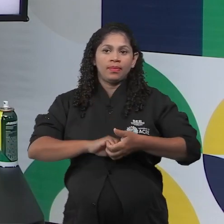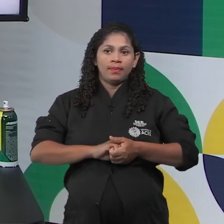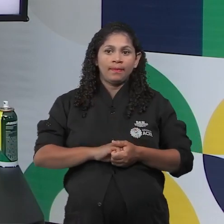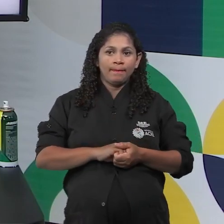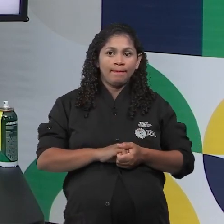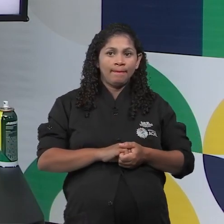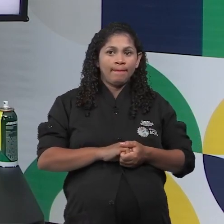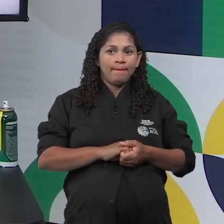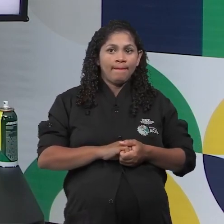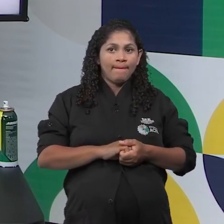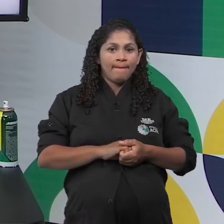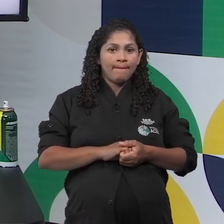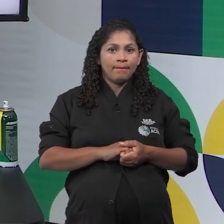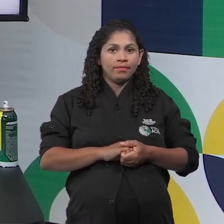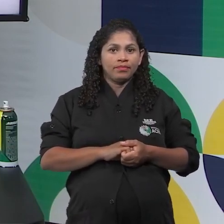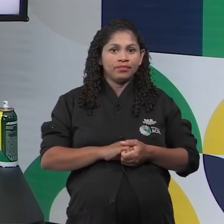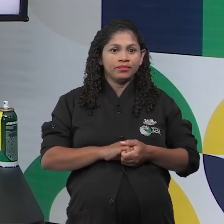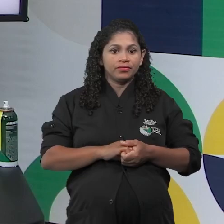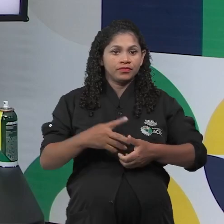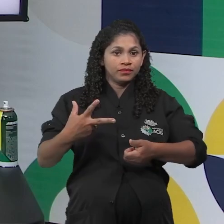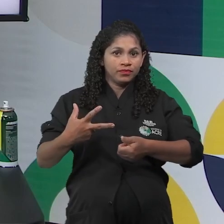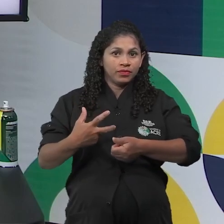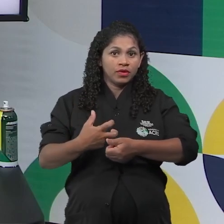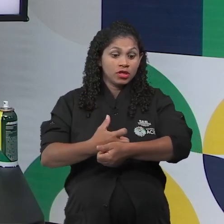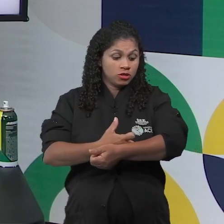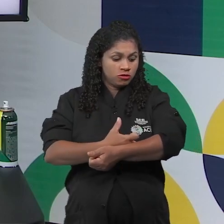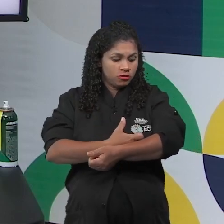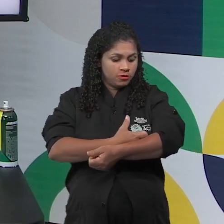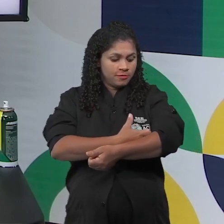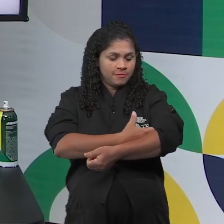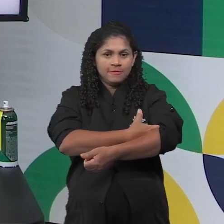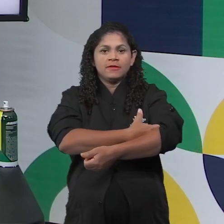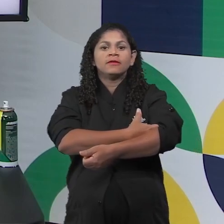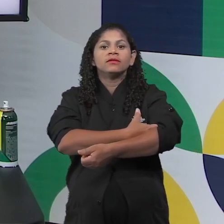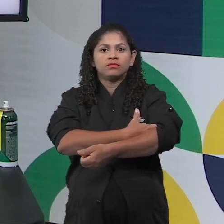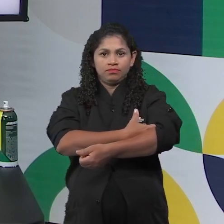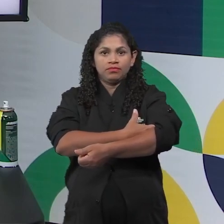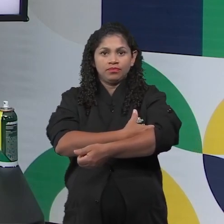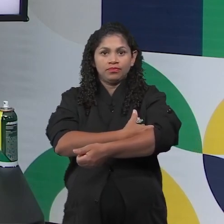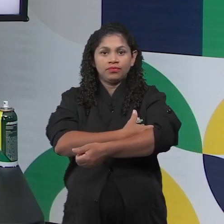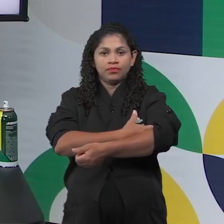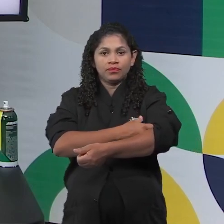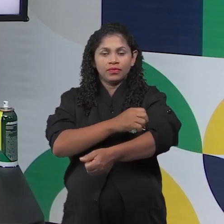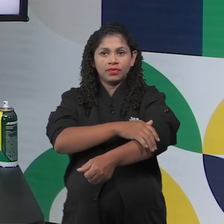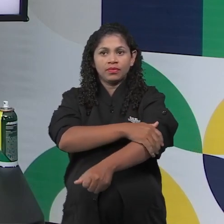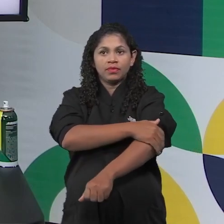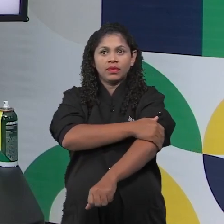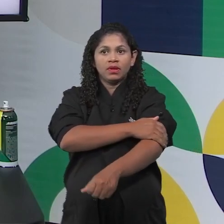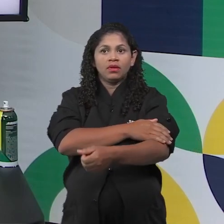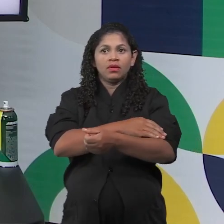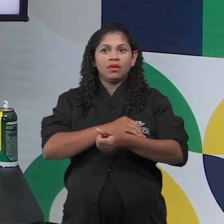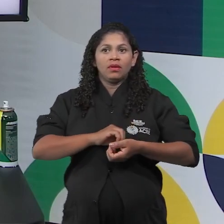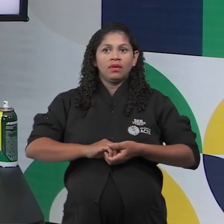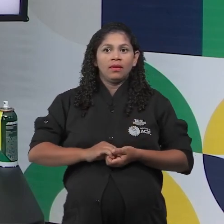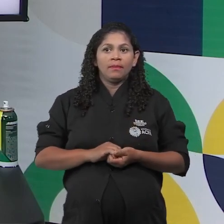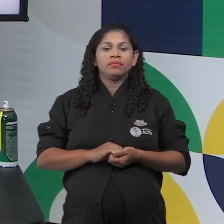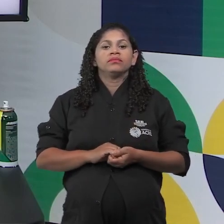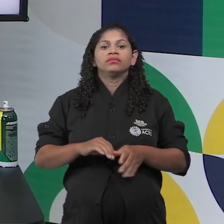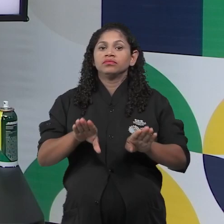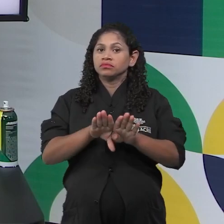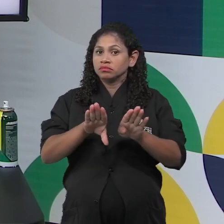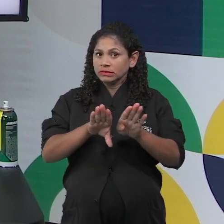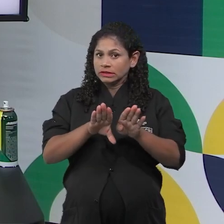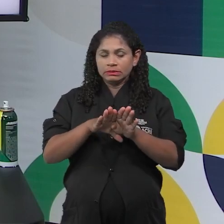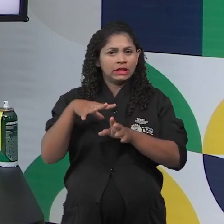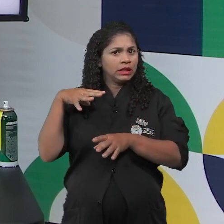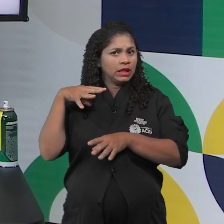da agulha direto na veia, né? Então, essa daqui é a via intravenosa. Então, essa também é uma ação